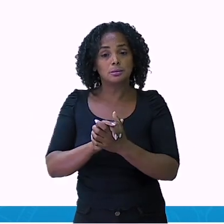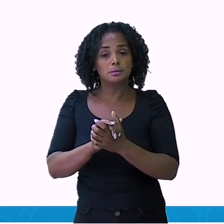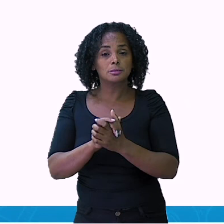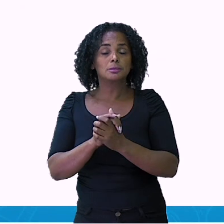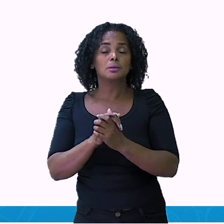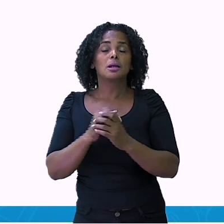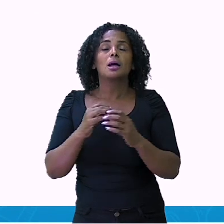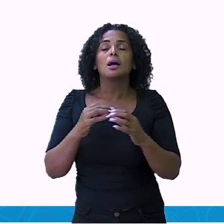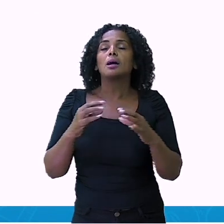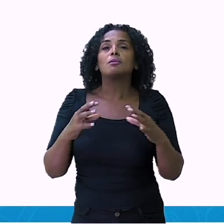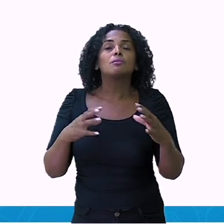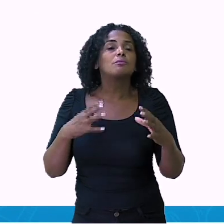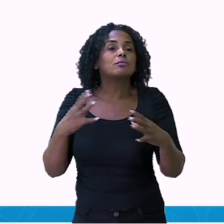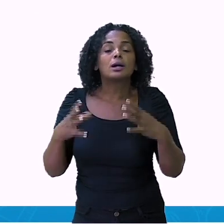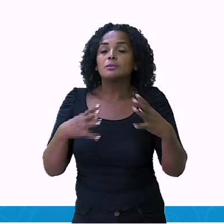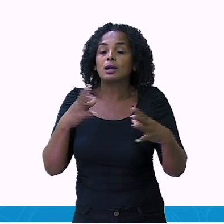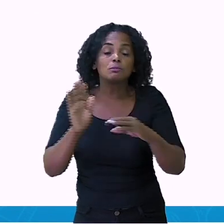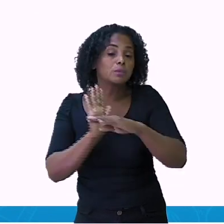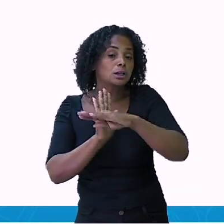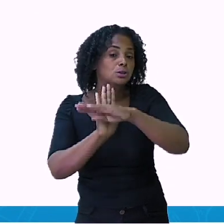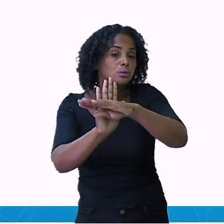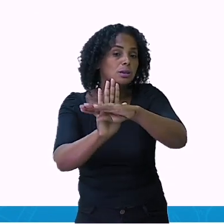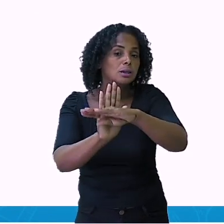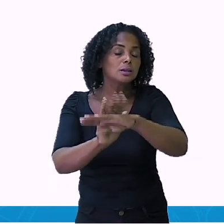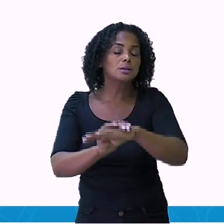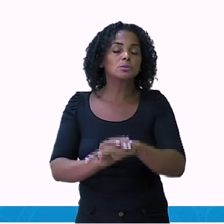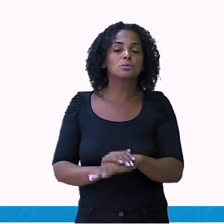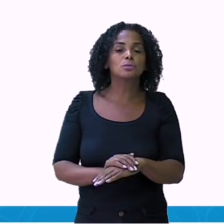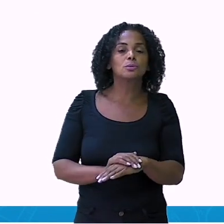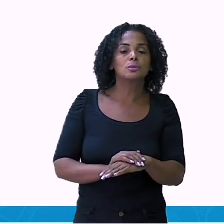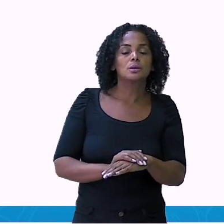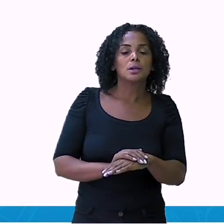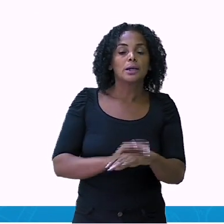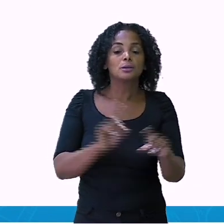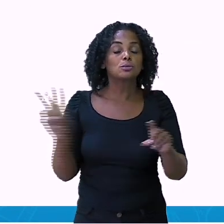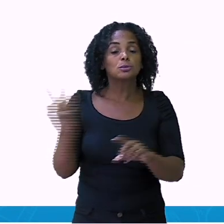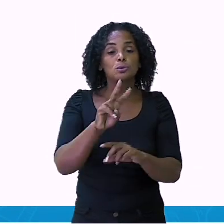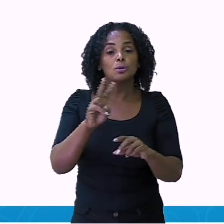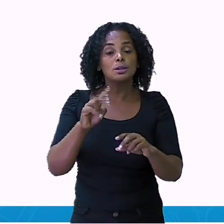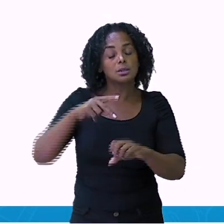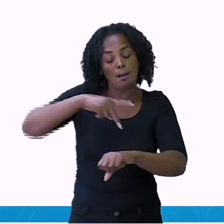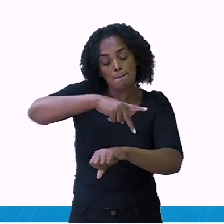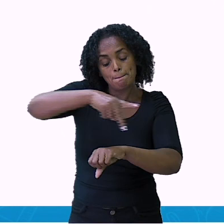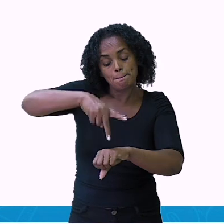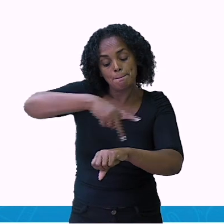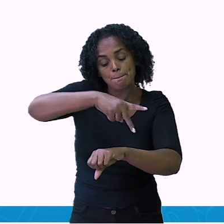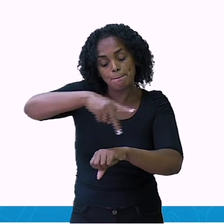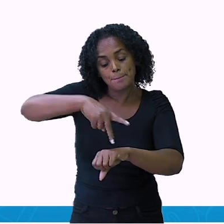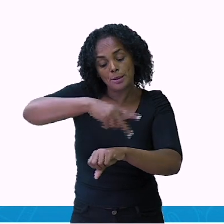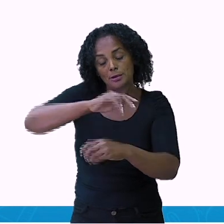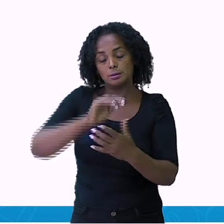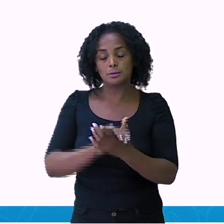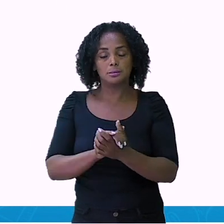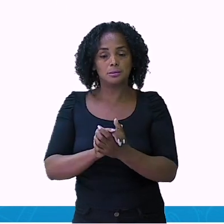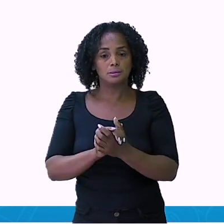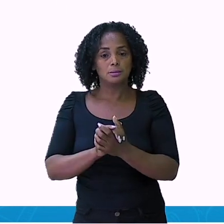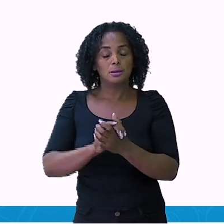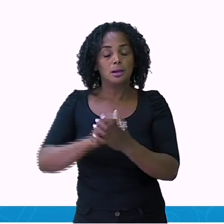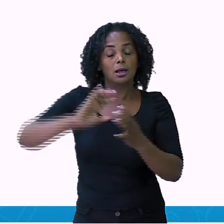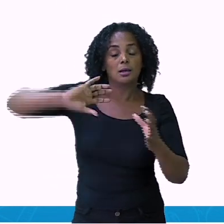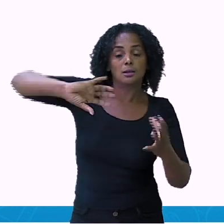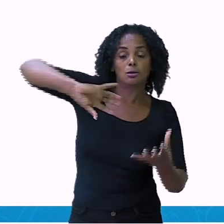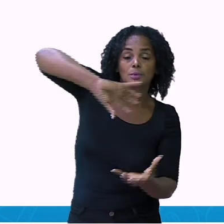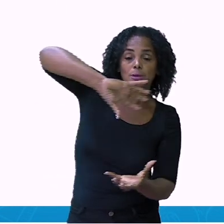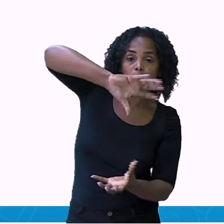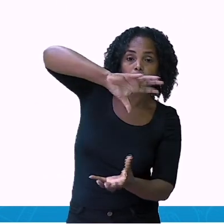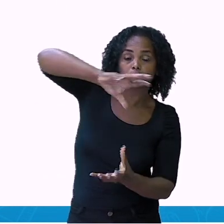A questão da estabelecimento de confiança entre os dois países, que a gente vai tendo o quê? Nesse universo que é a